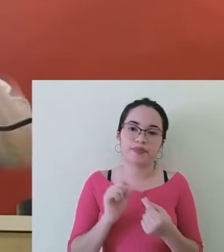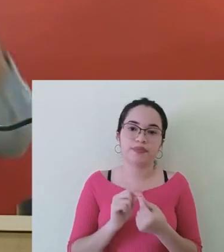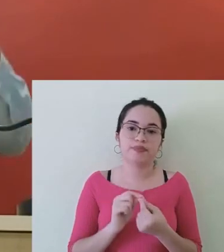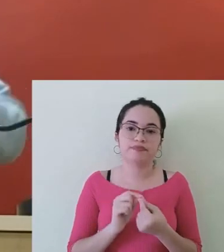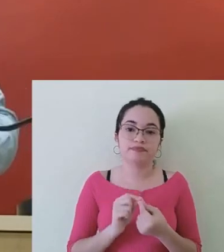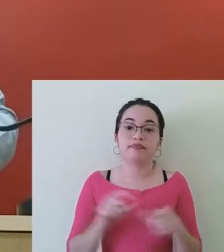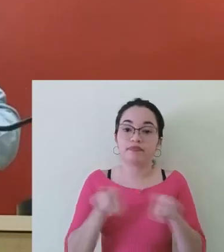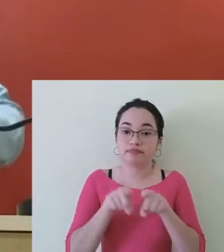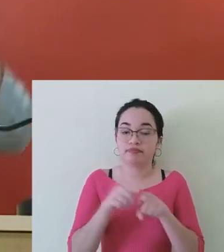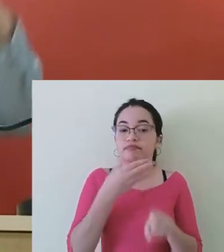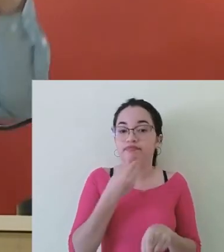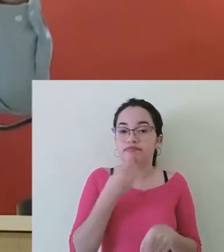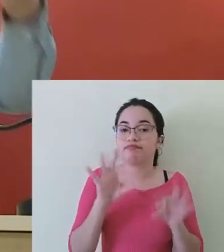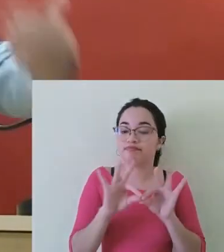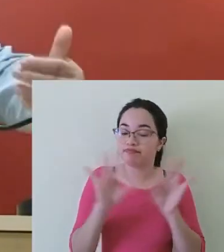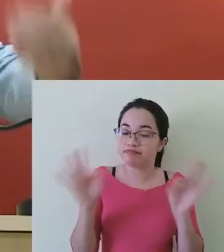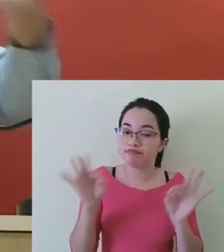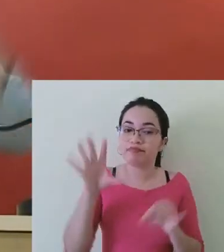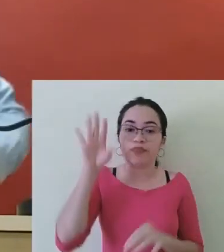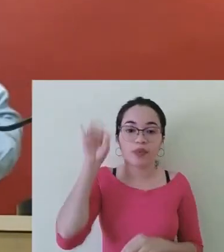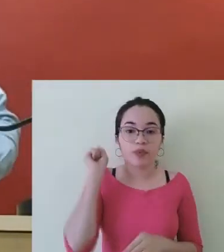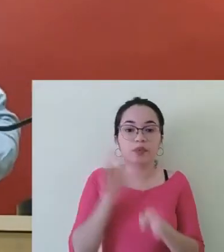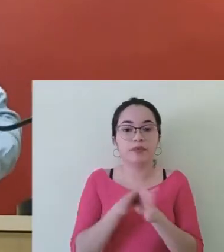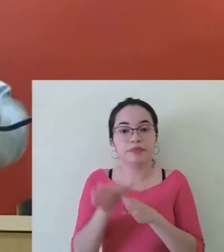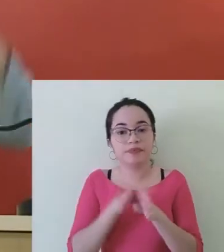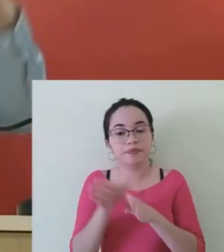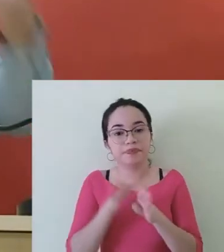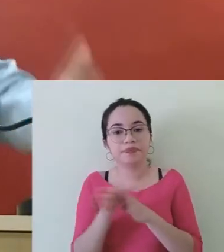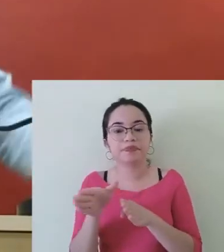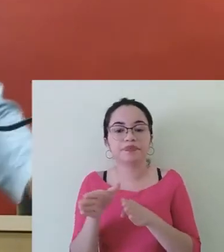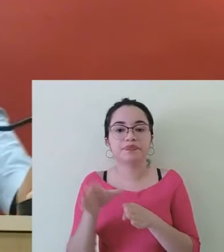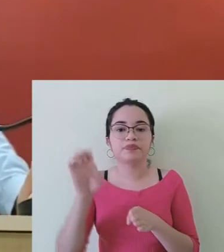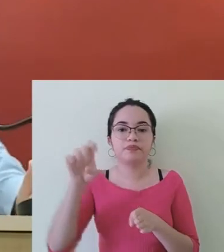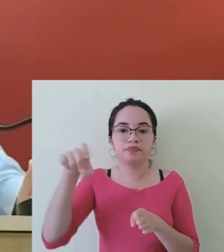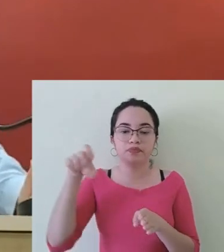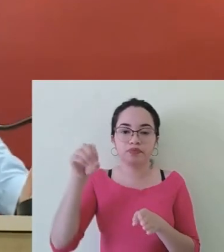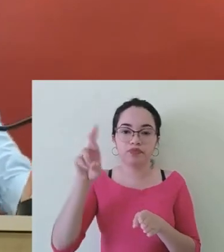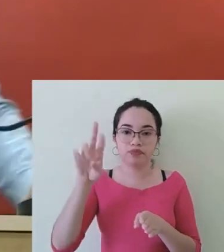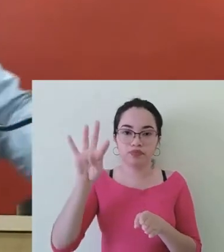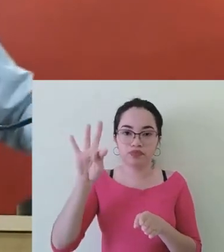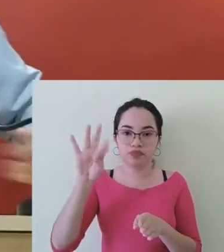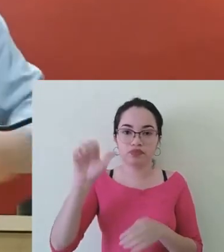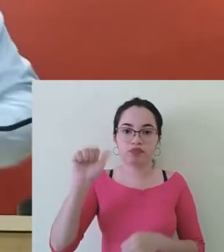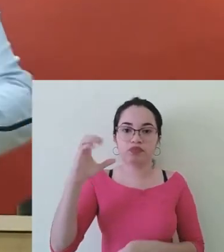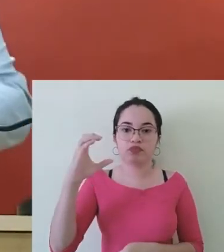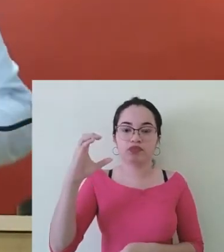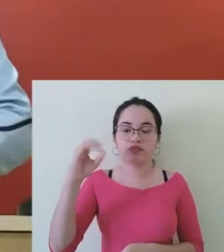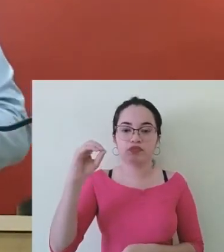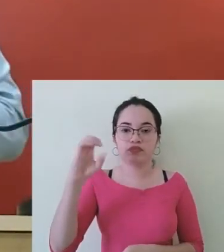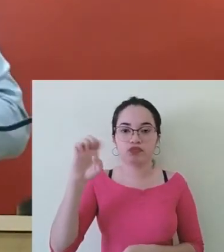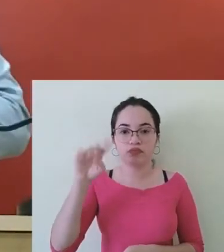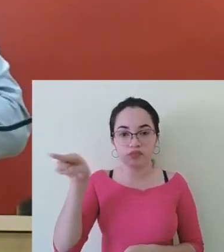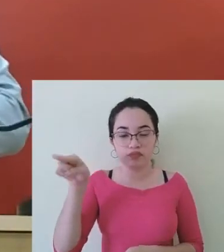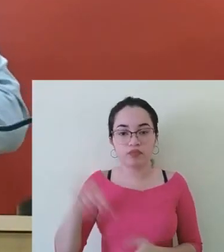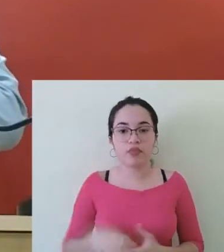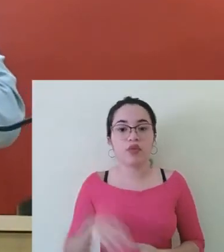Ele também é um homem humilde, que ouve conselhos, exortações. Ele ouve